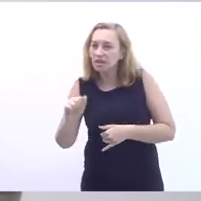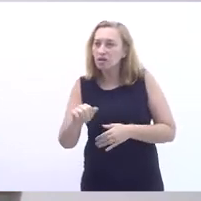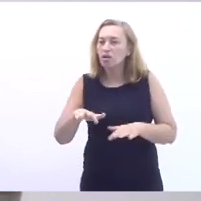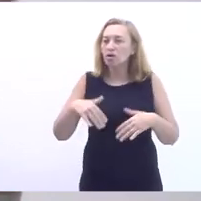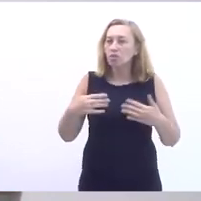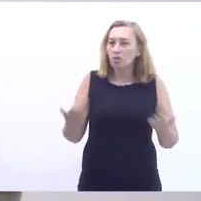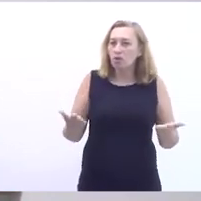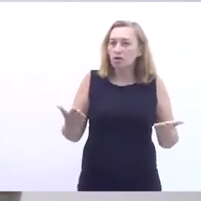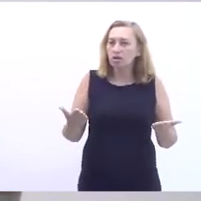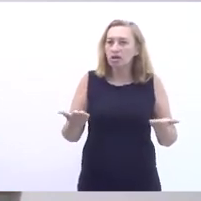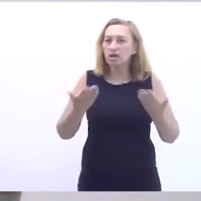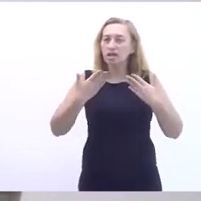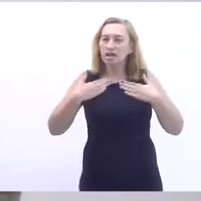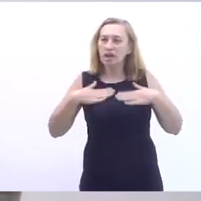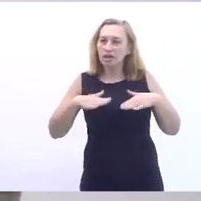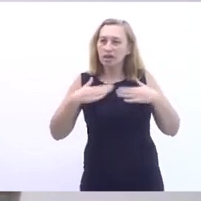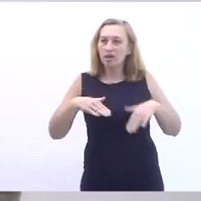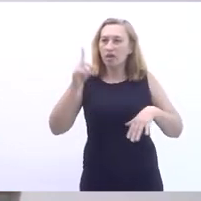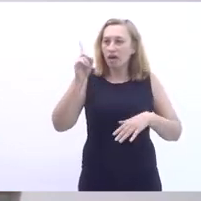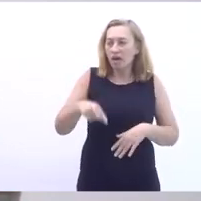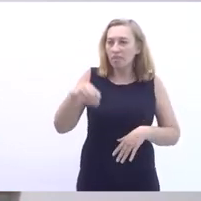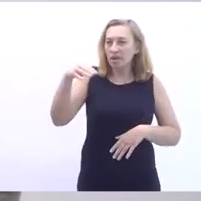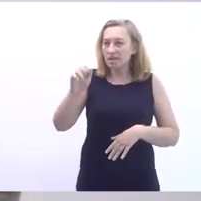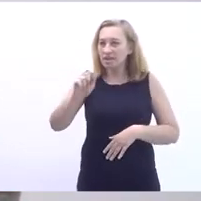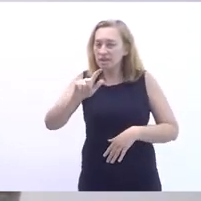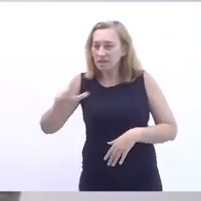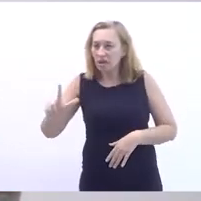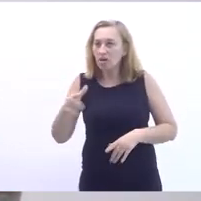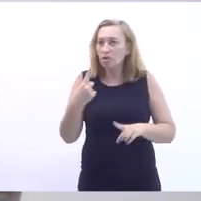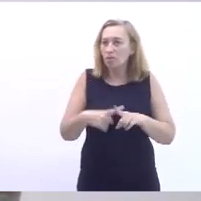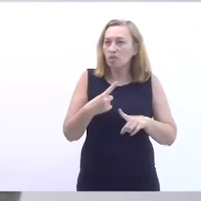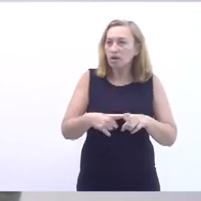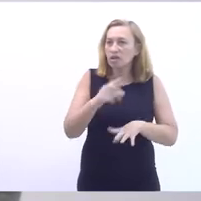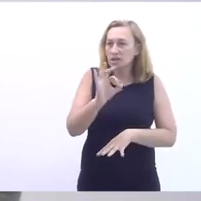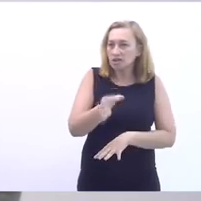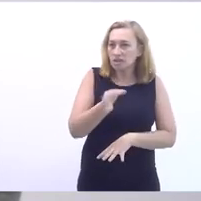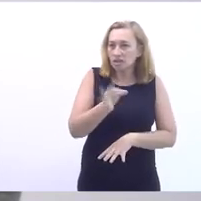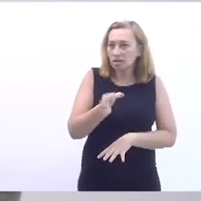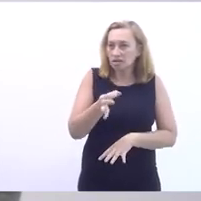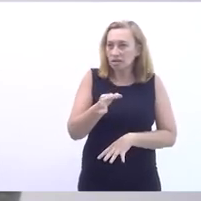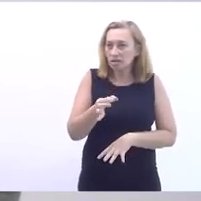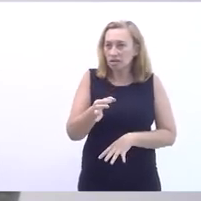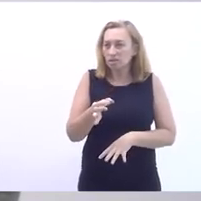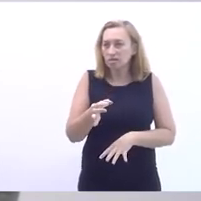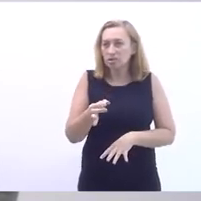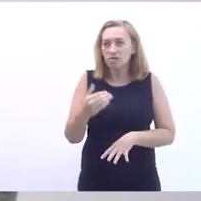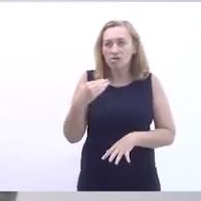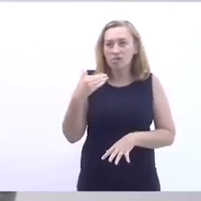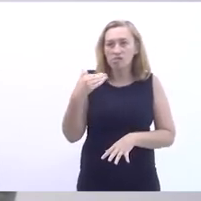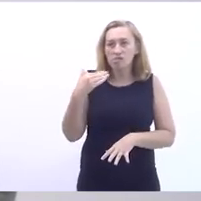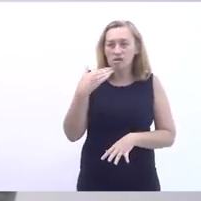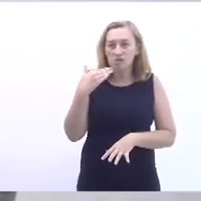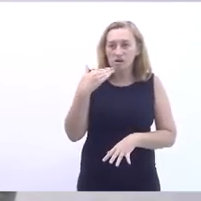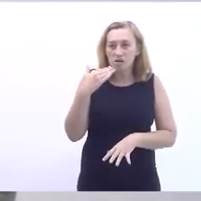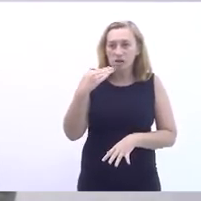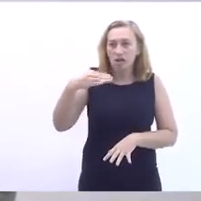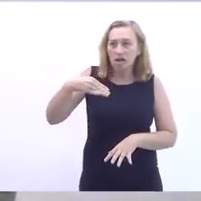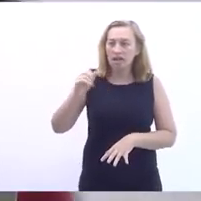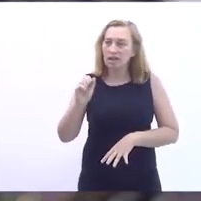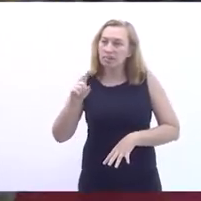o cara ele simplesmente quer relaxar é medicinal porque ele provavelmente está tendo alguma deficiência daqueles